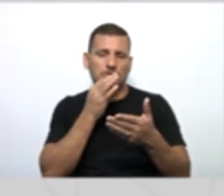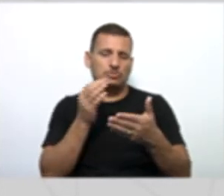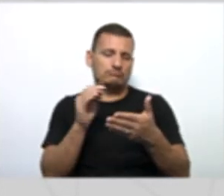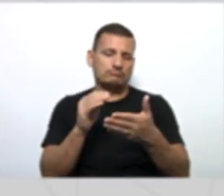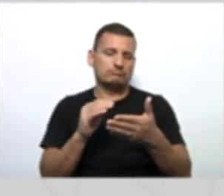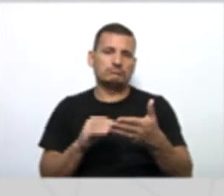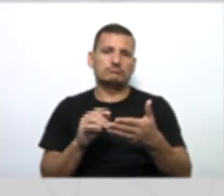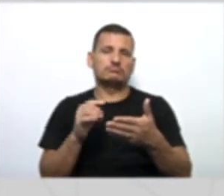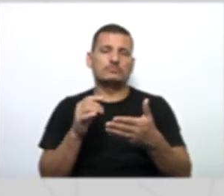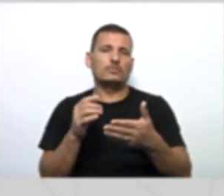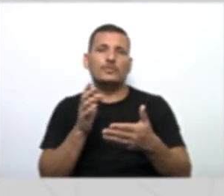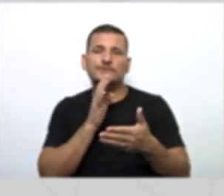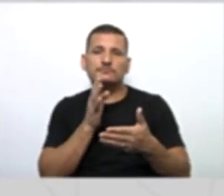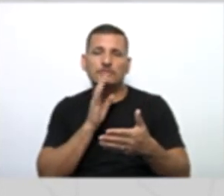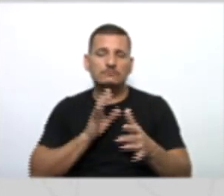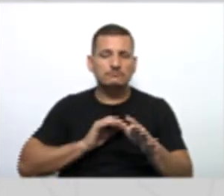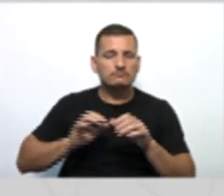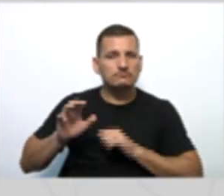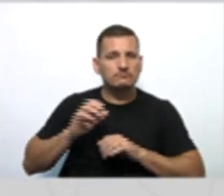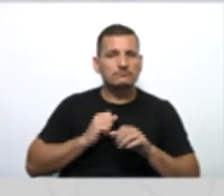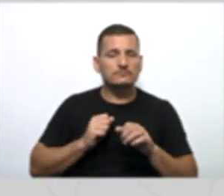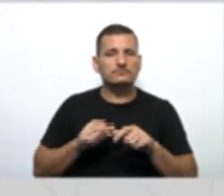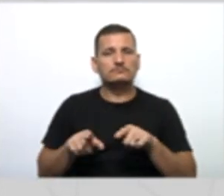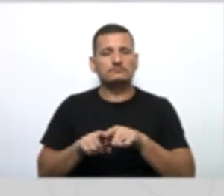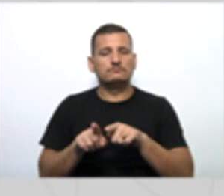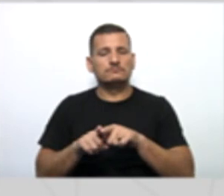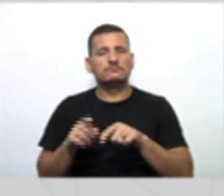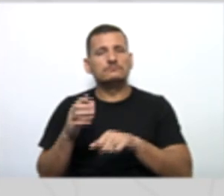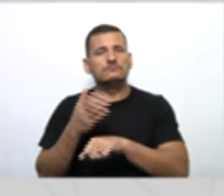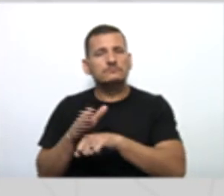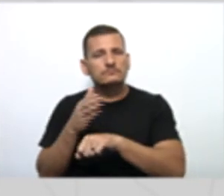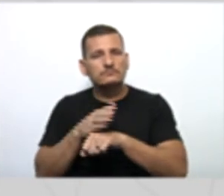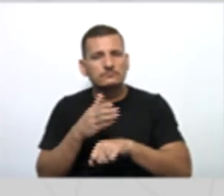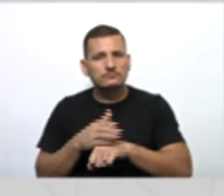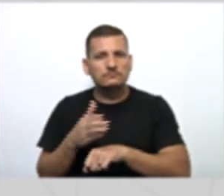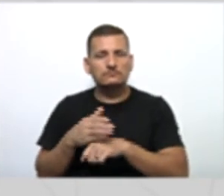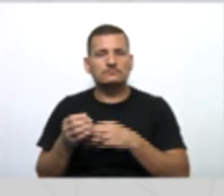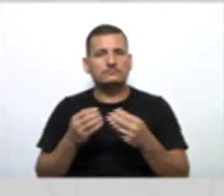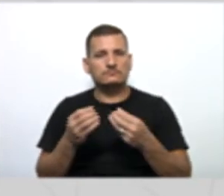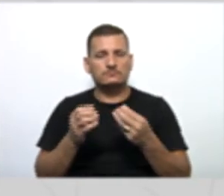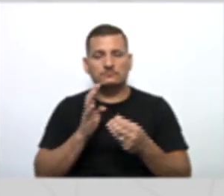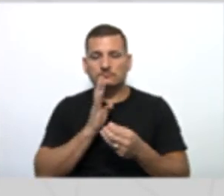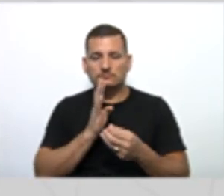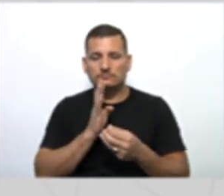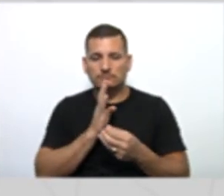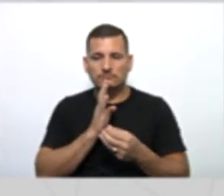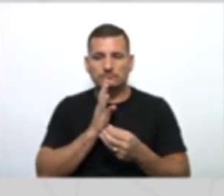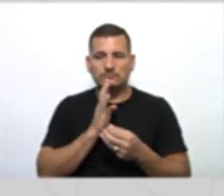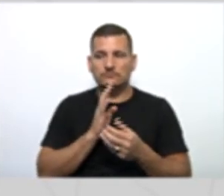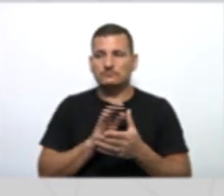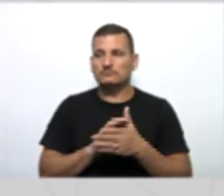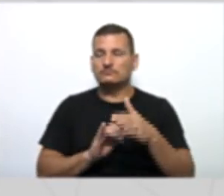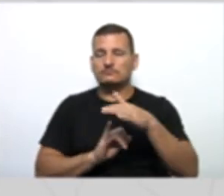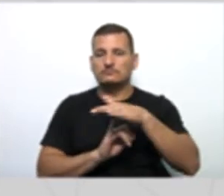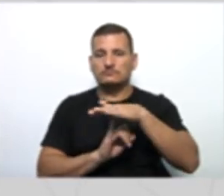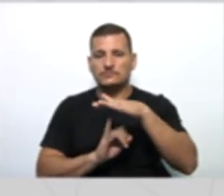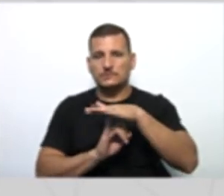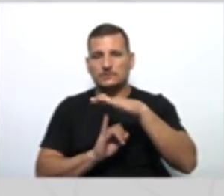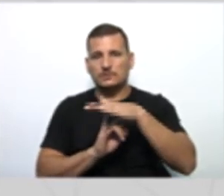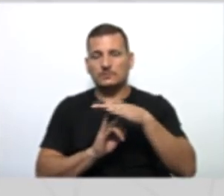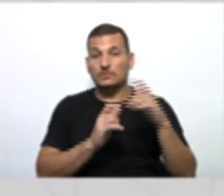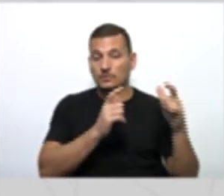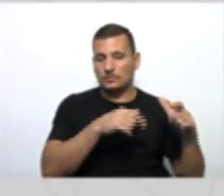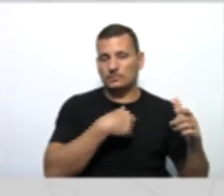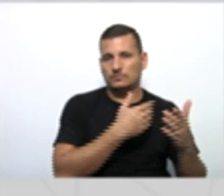que eu adquiri e de como foi a aplicação prática dos conhecimentos da instituição, da onde eu